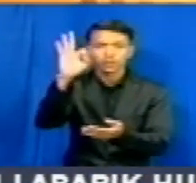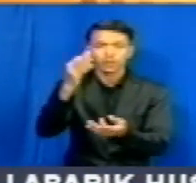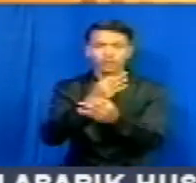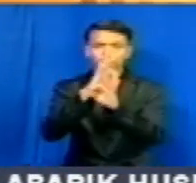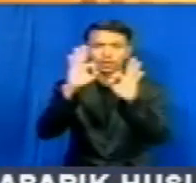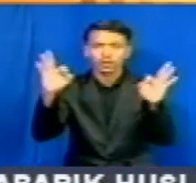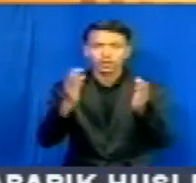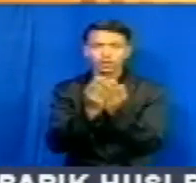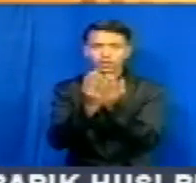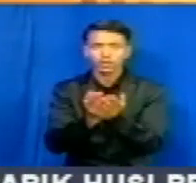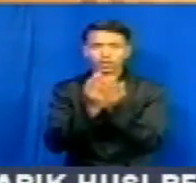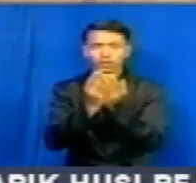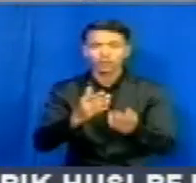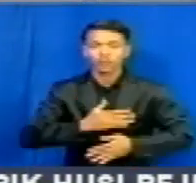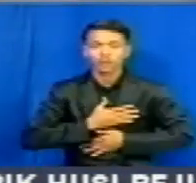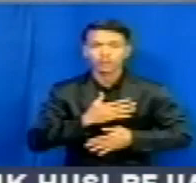solo.